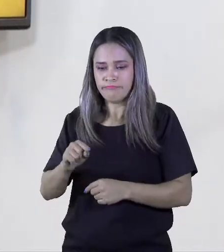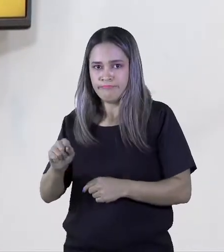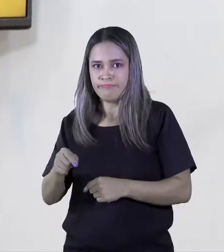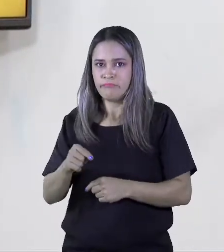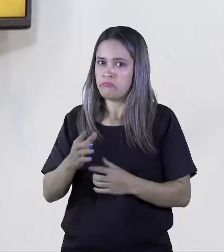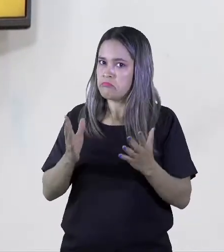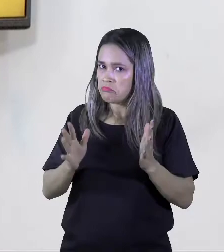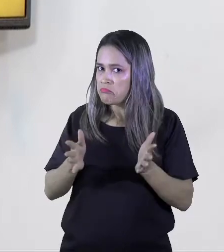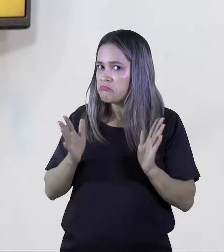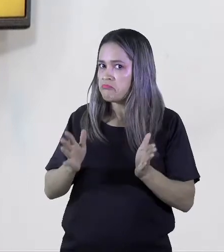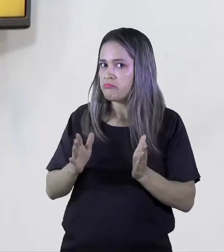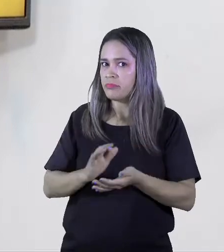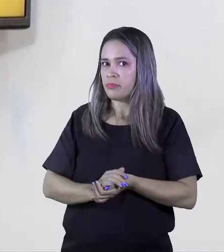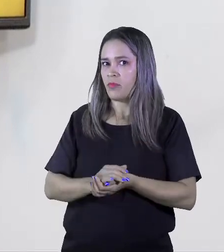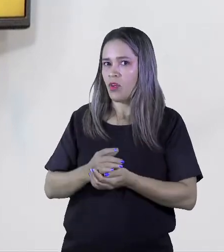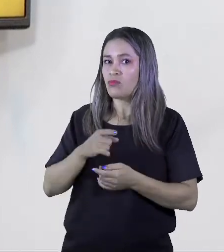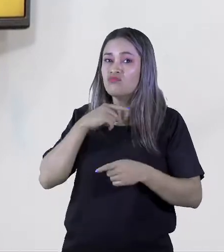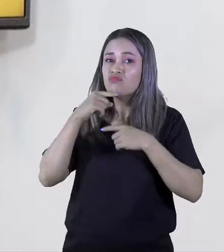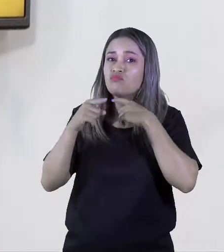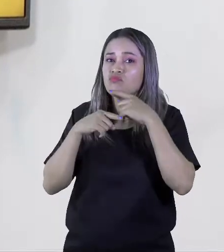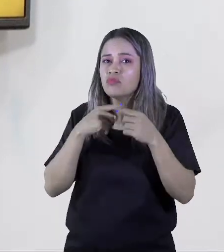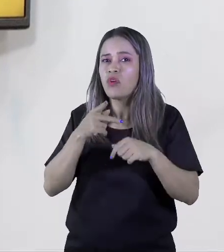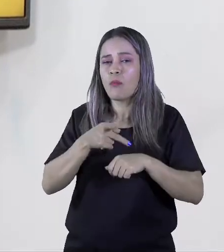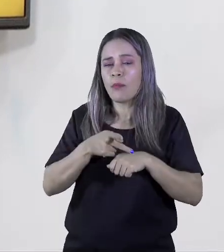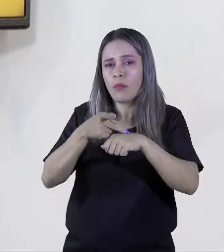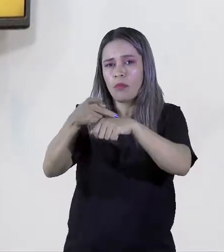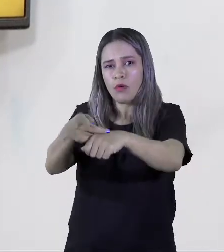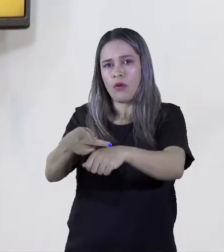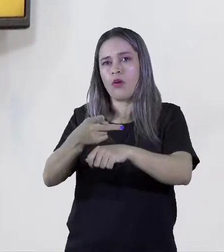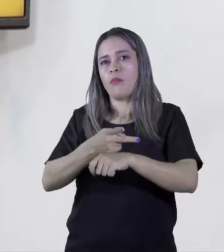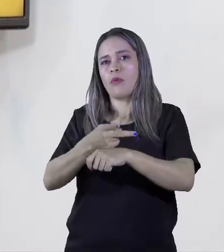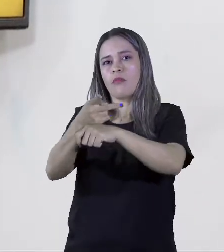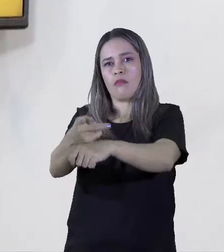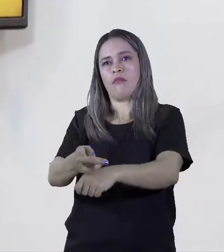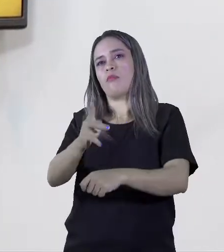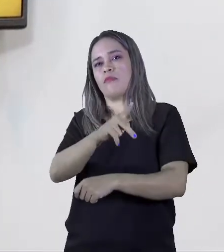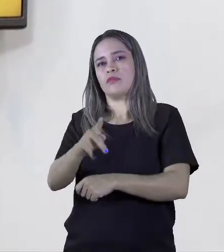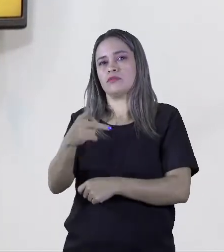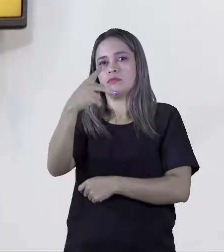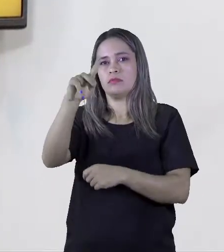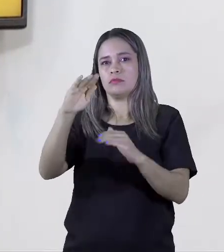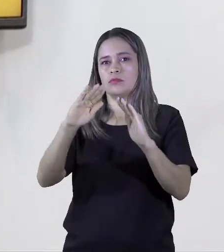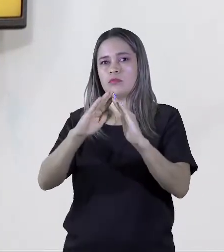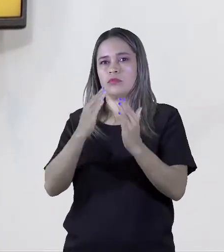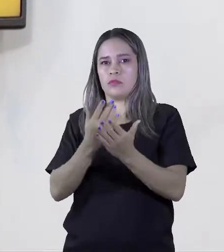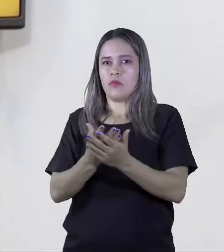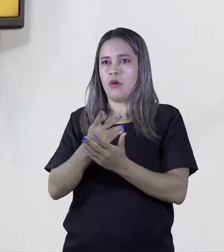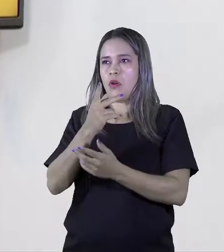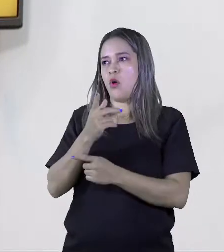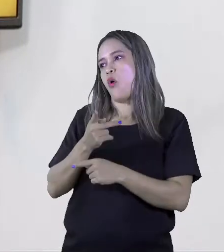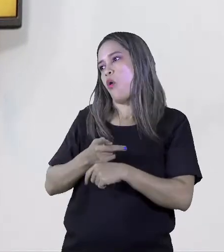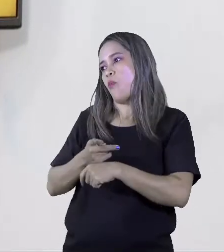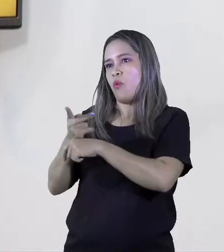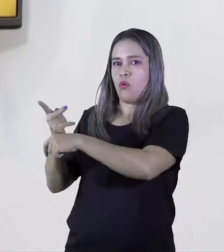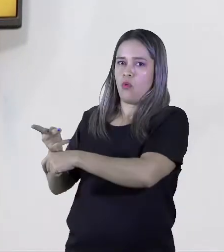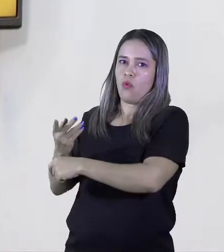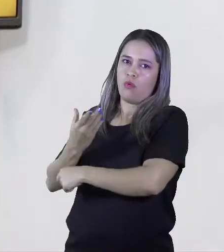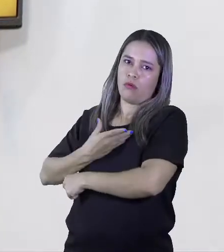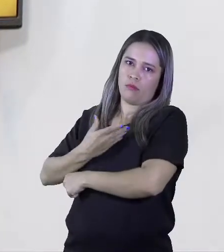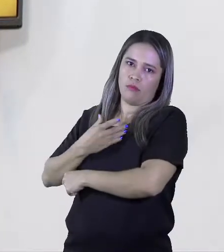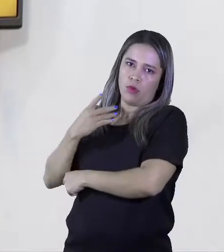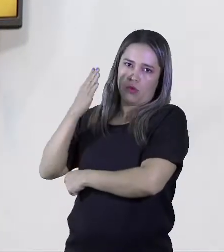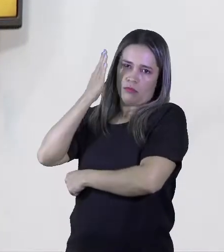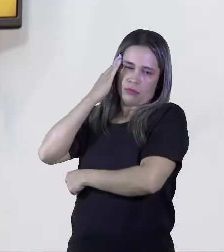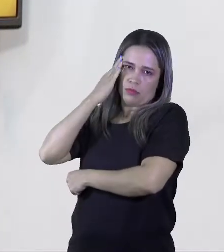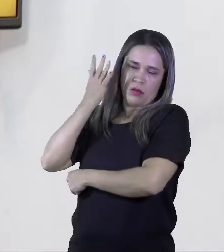tá? Então, qualquer dúvida, procure o professor da sua escola, procure alguém que saiba, que domine, acesse o